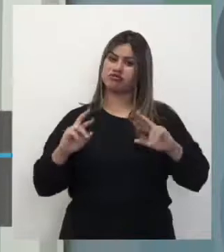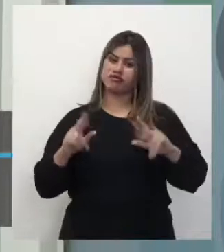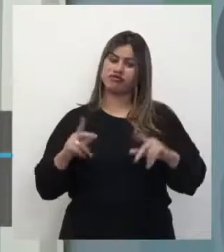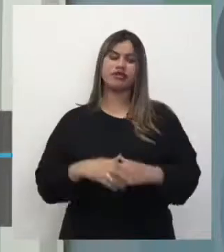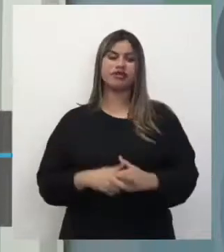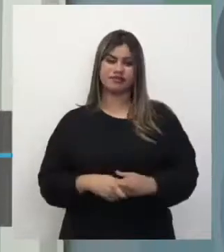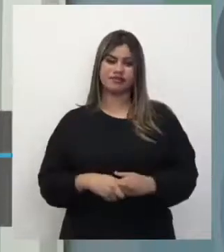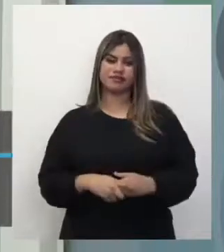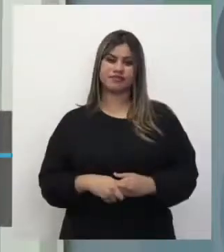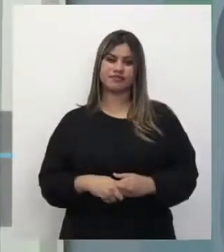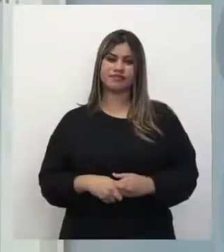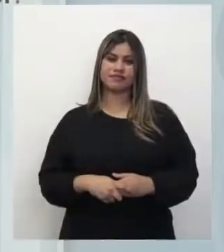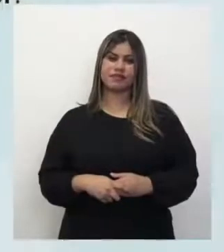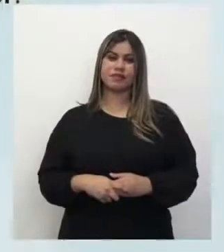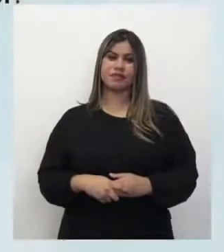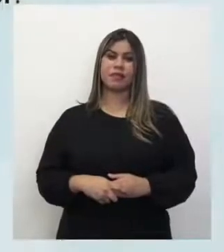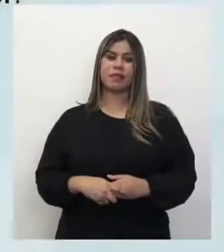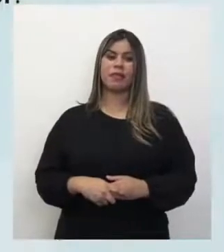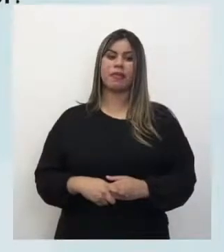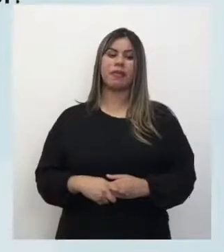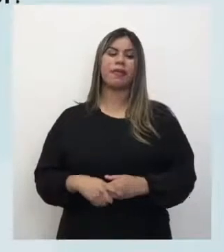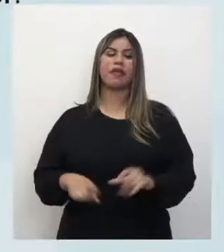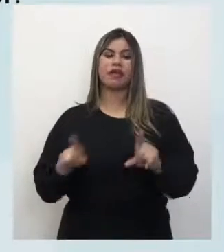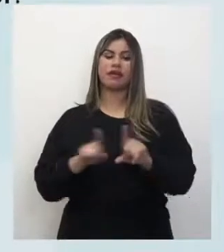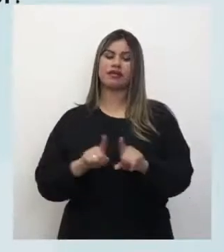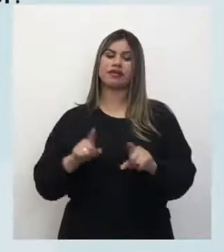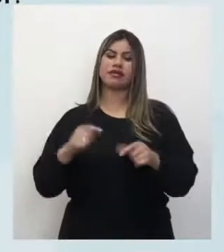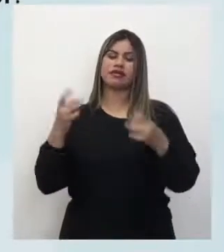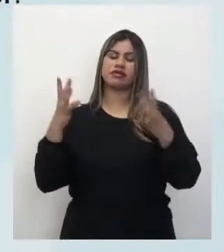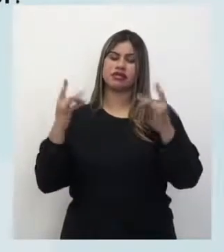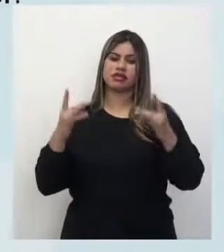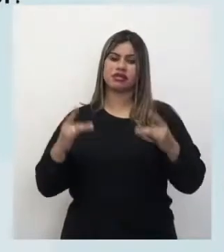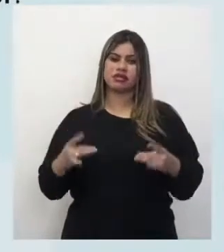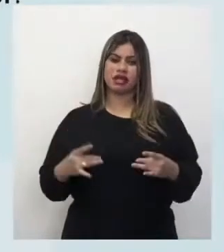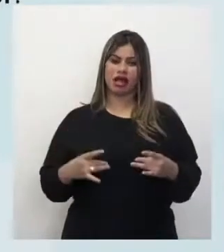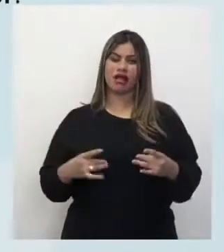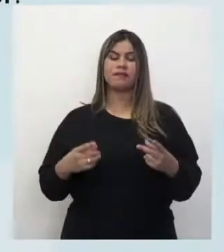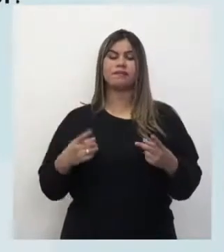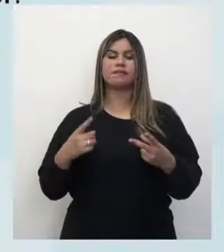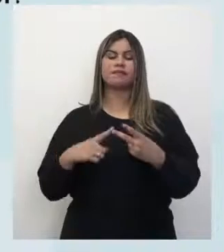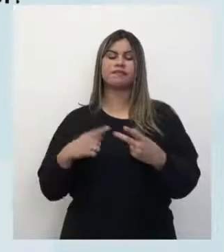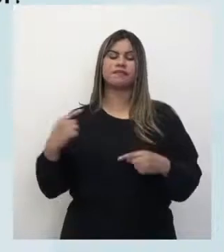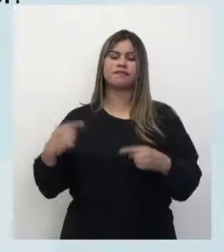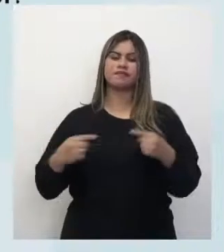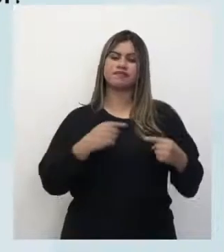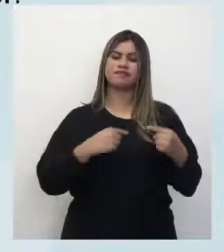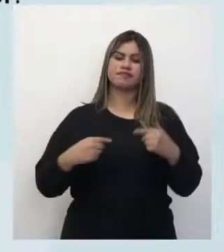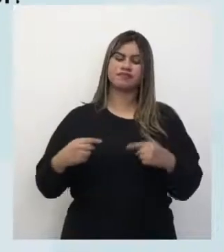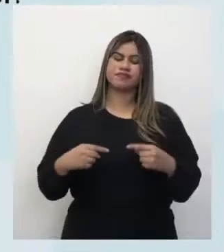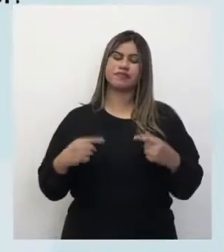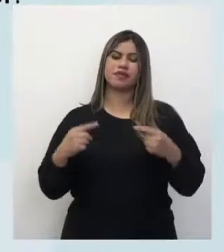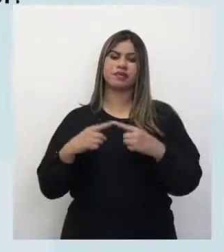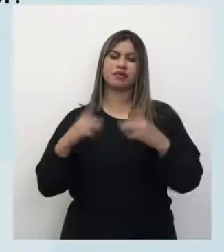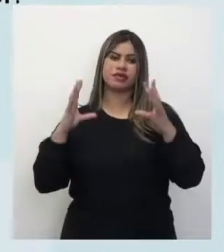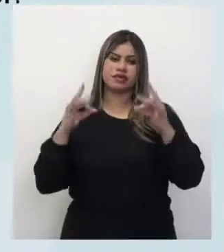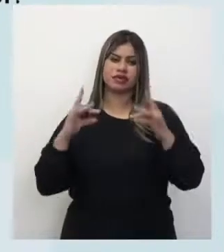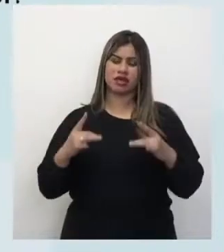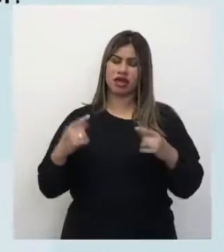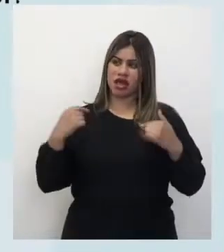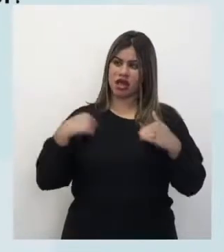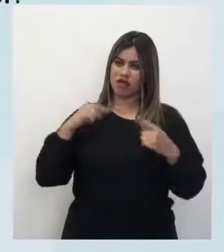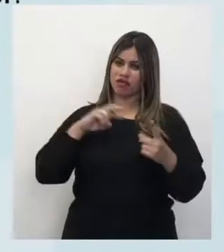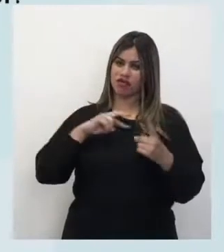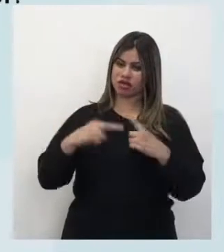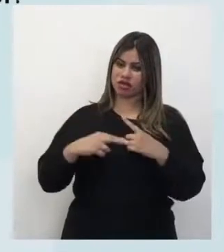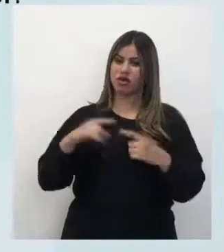Por fim, essa linguagem também descreve o mundo, diz o que o mundo é, discute esse mundo, porque eu tenho uma descrição de mundo, a Luíse tem uma